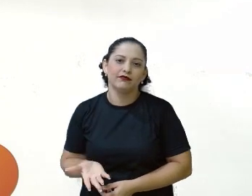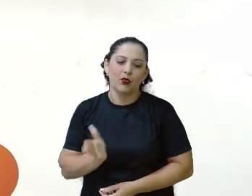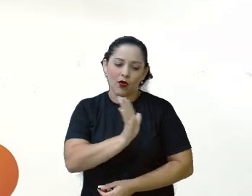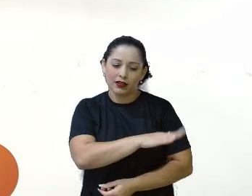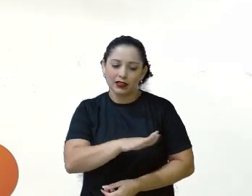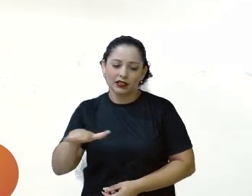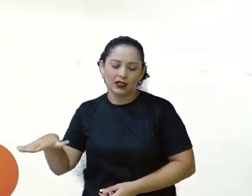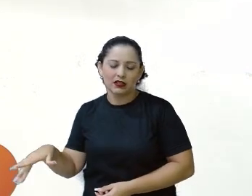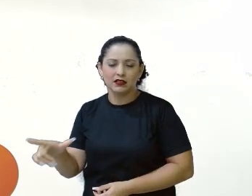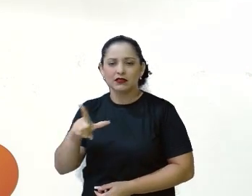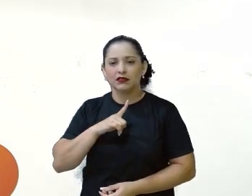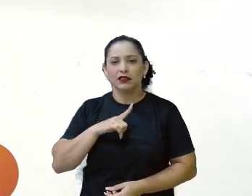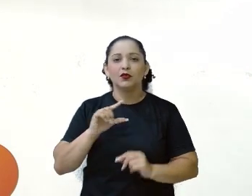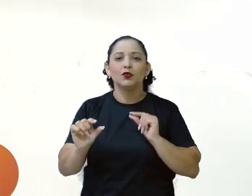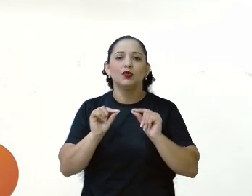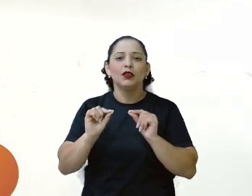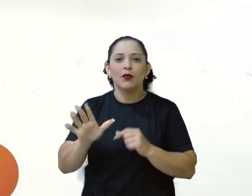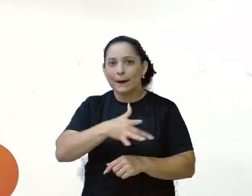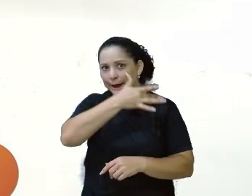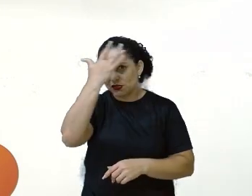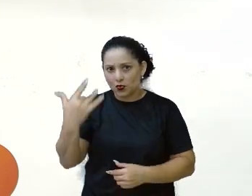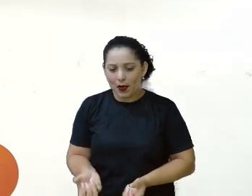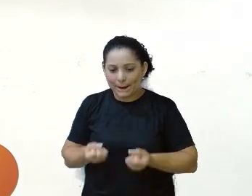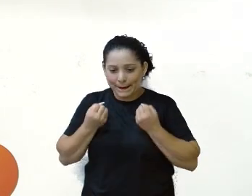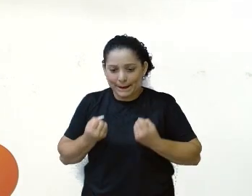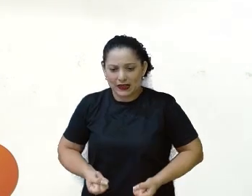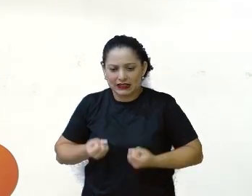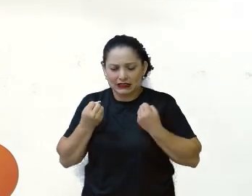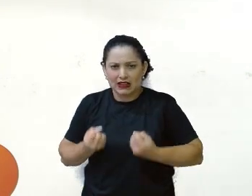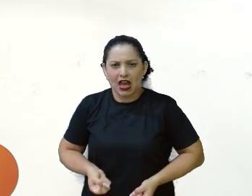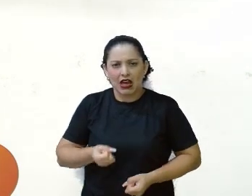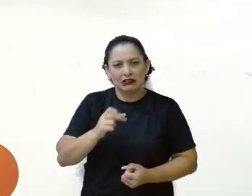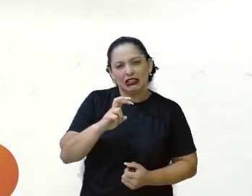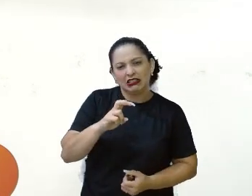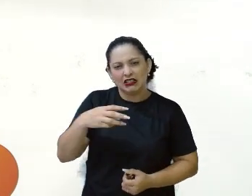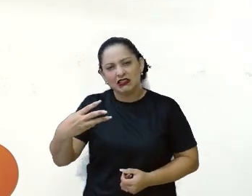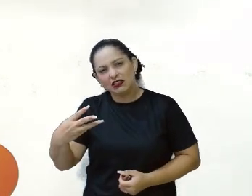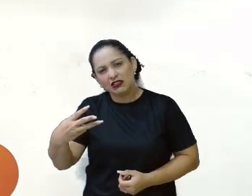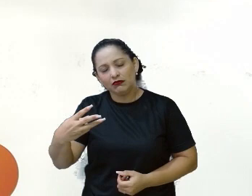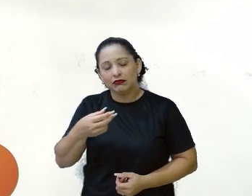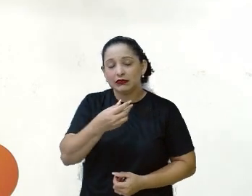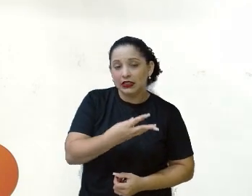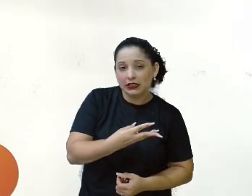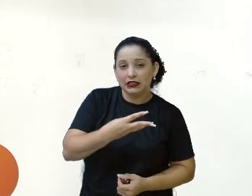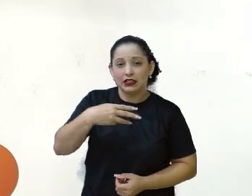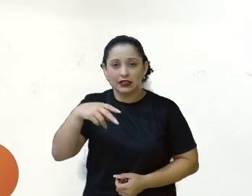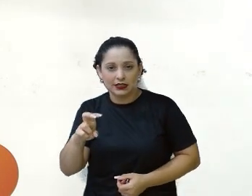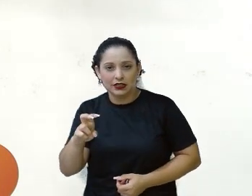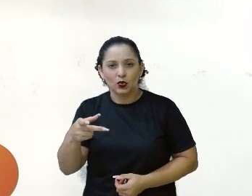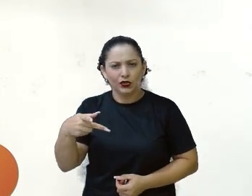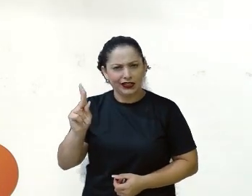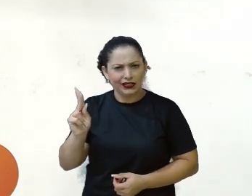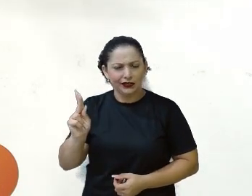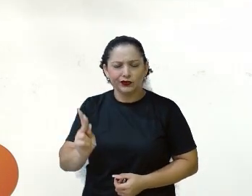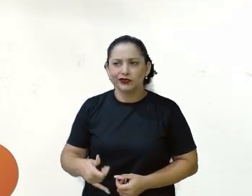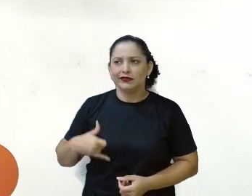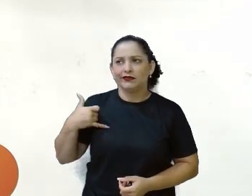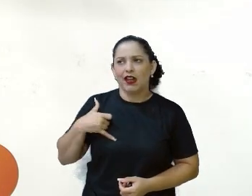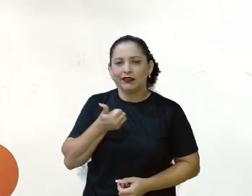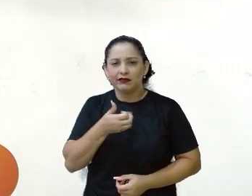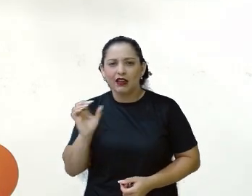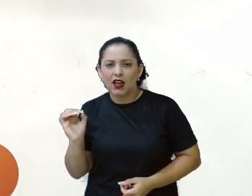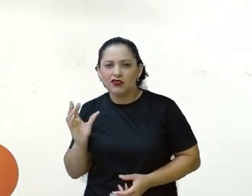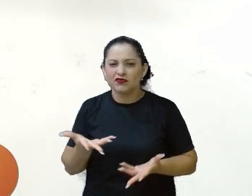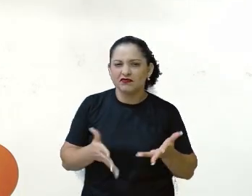criança uma pessoa que pese em média 35 quilos, eu estou falando de uma criança de 10 anos, mas